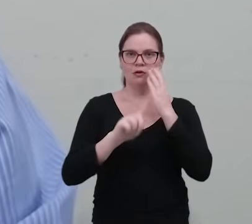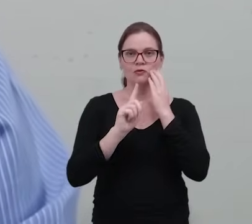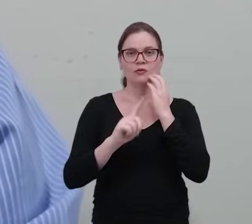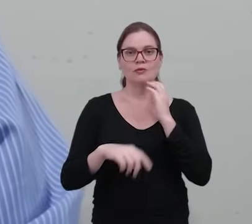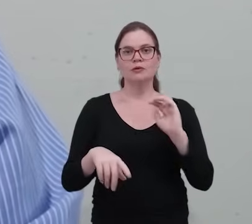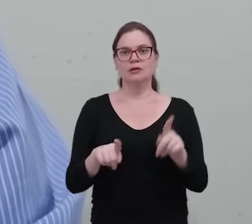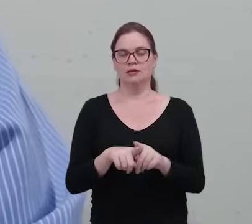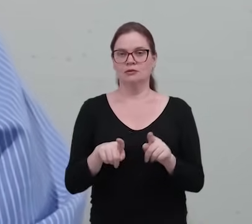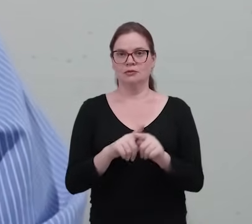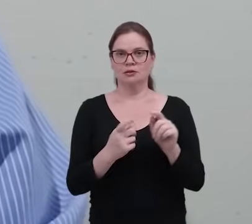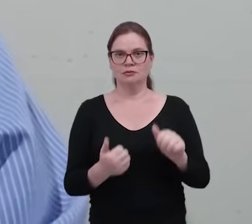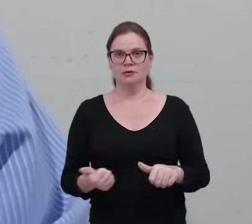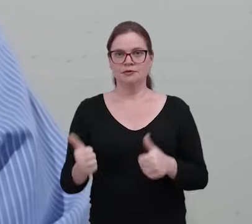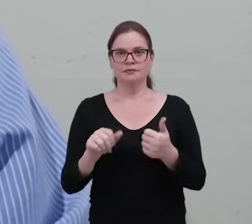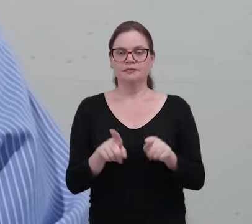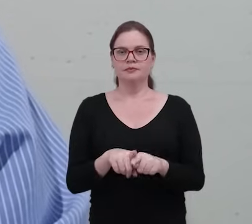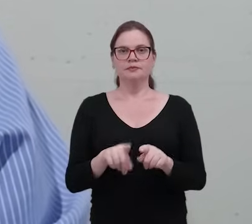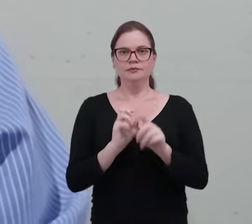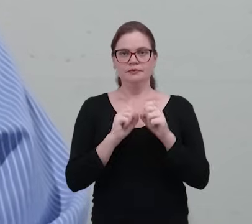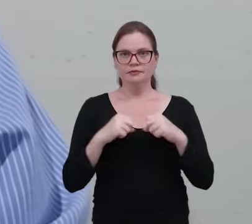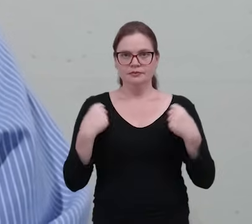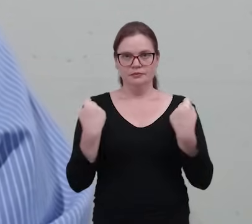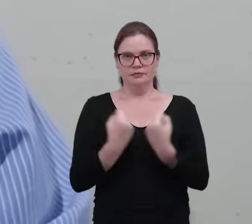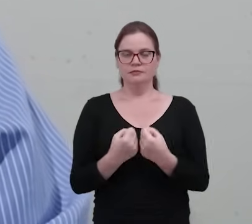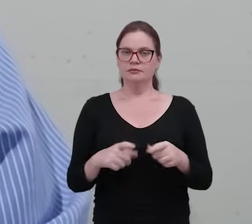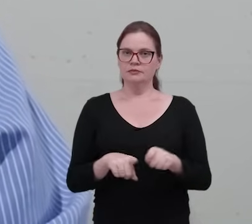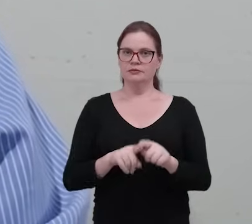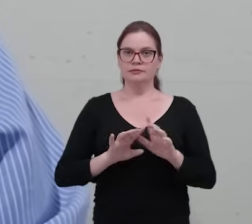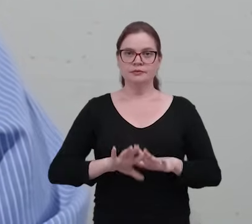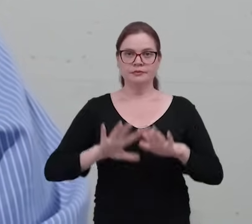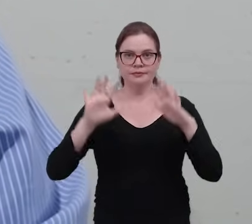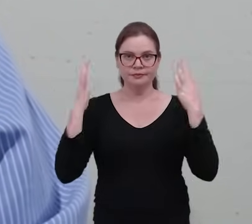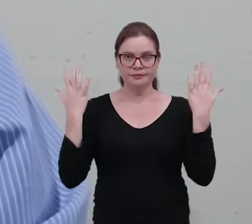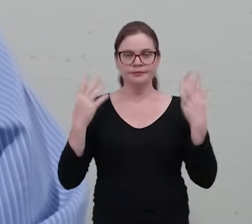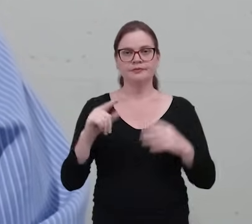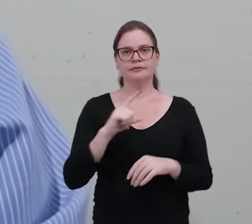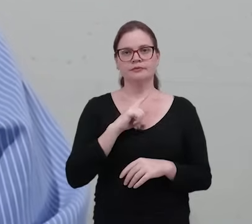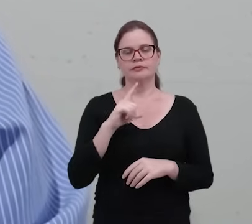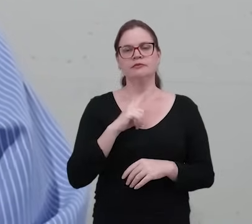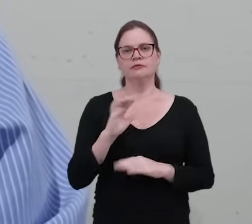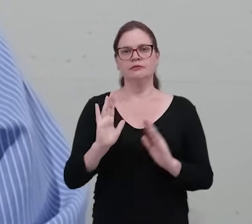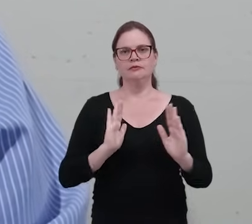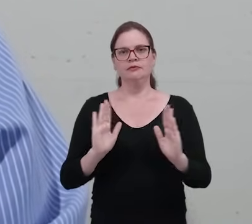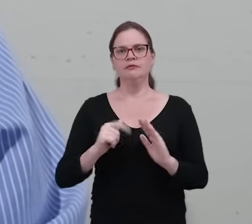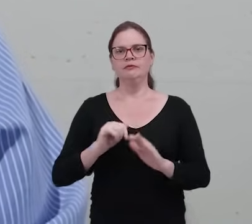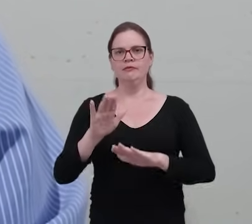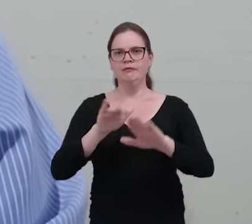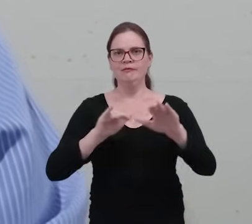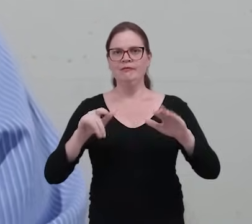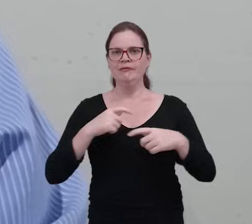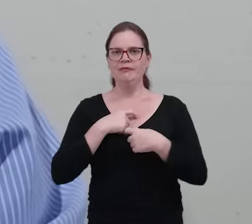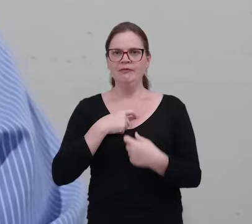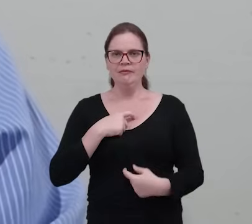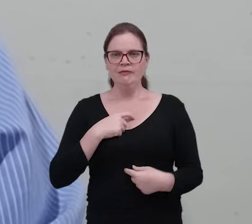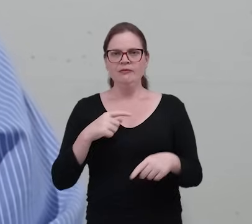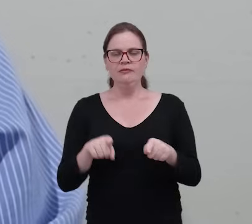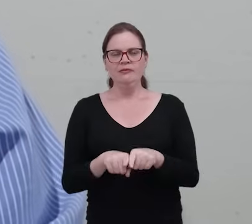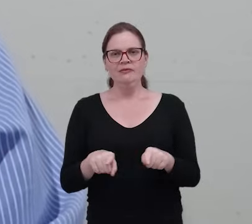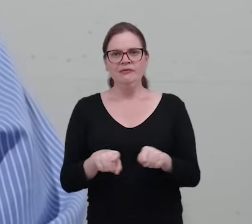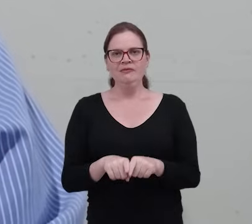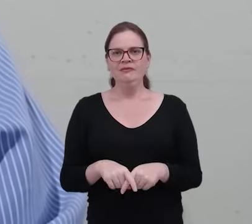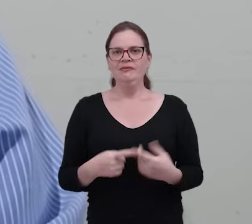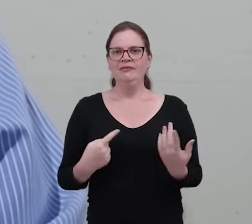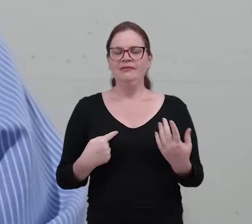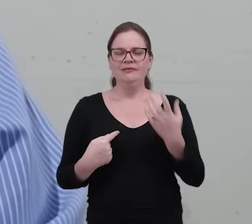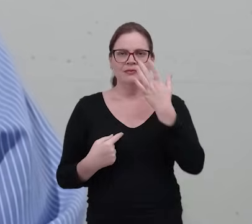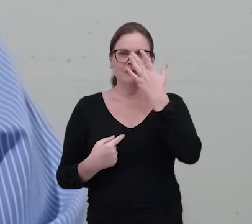feitas, batismos, seminários, eventos. Houveram, nesse período, levantamentos de